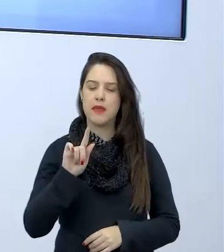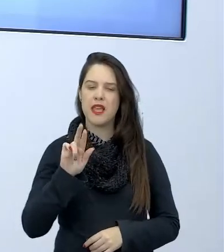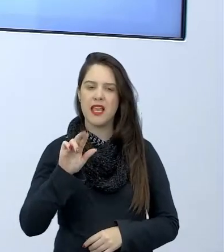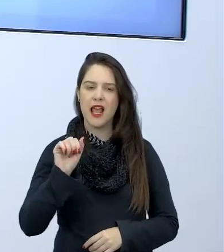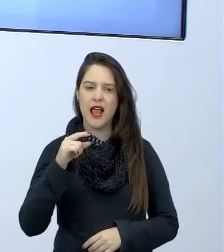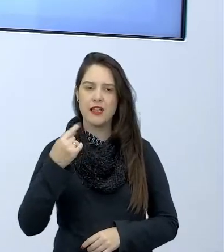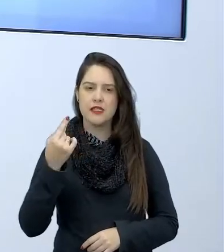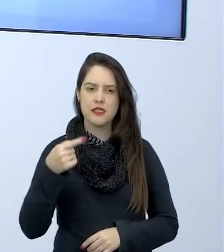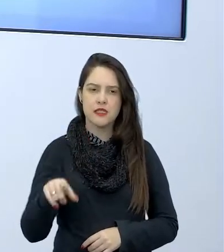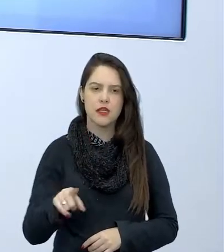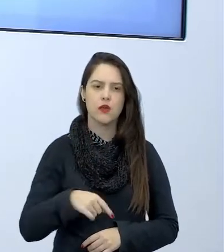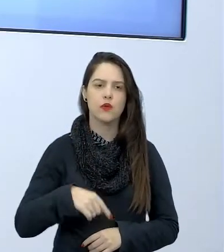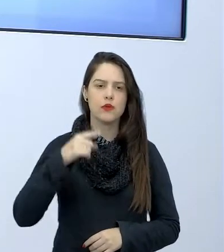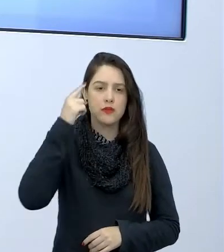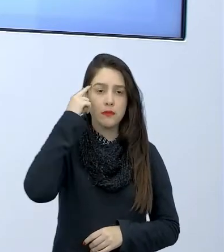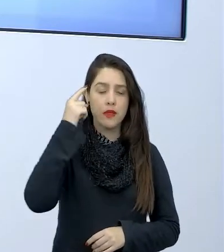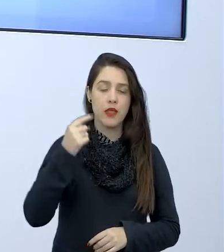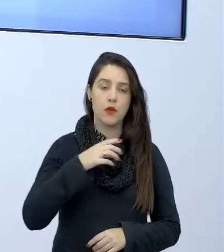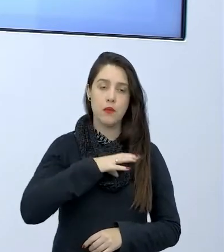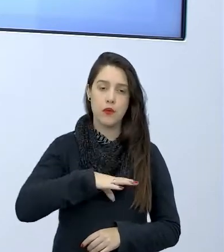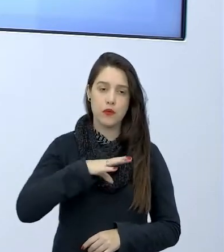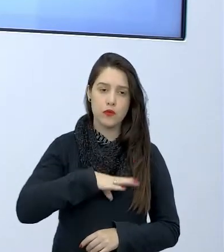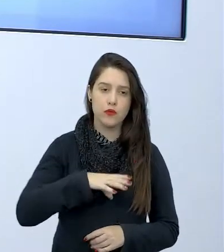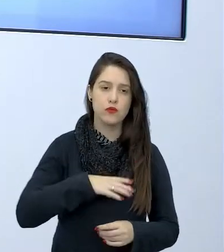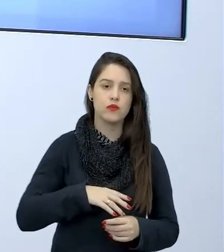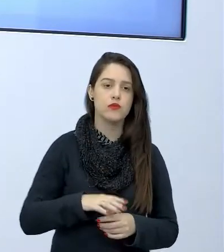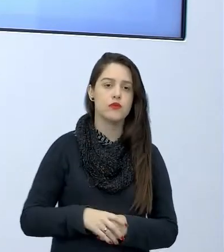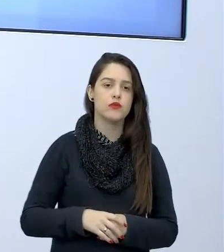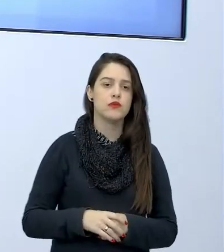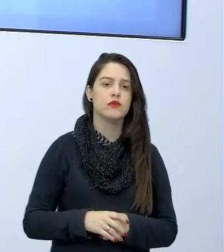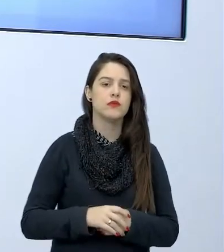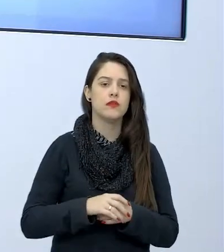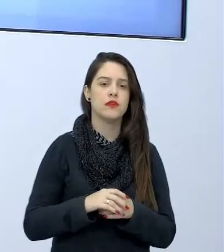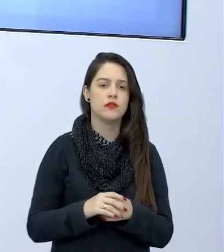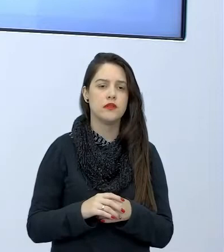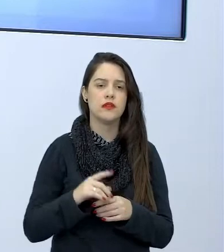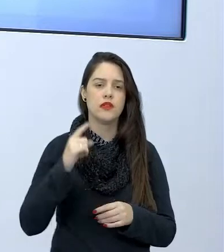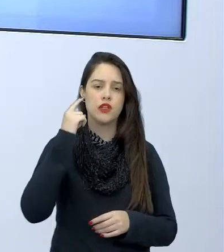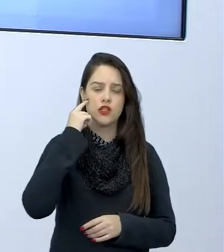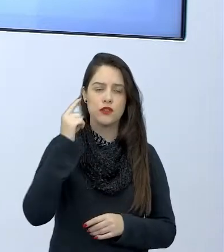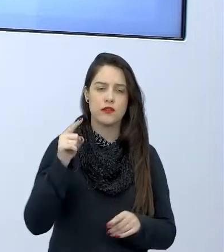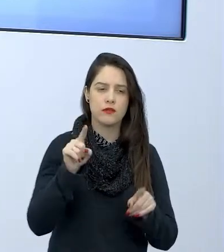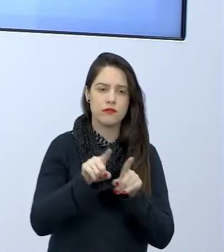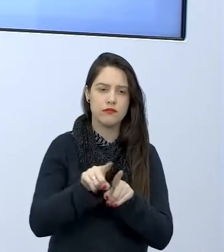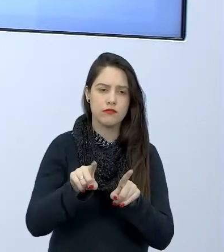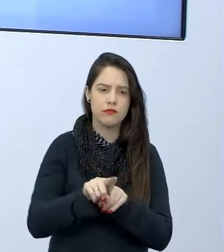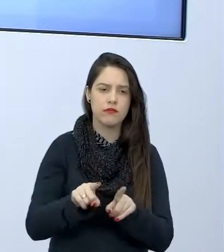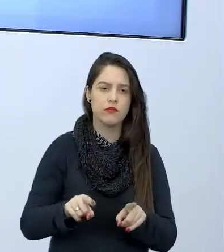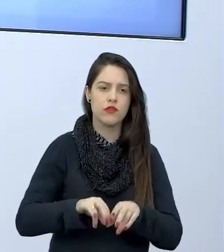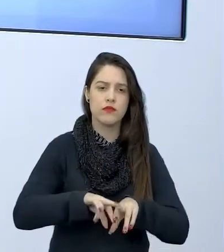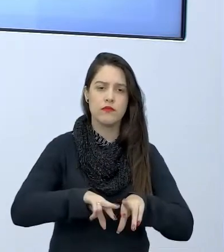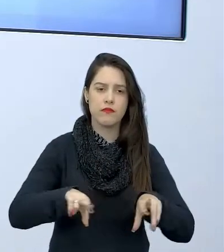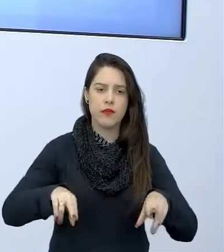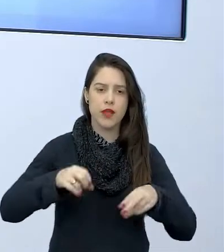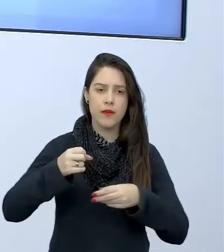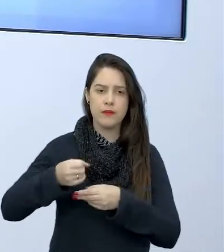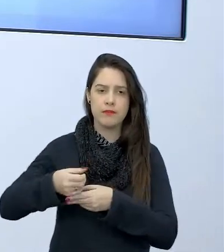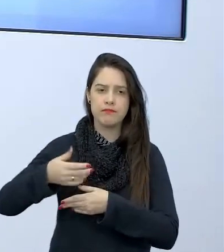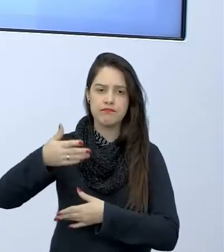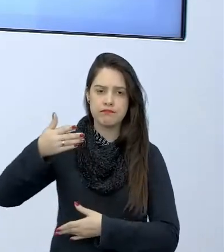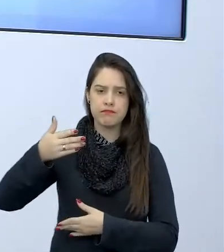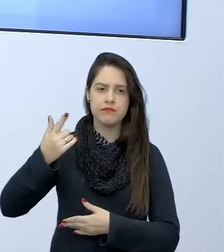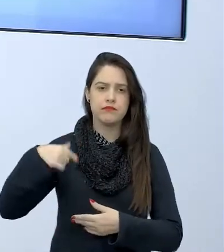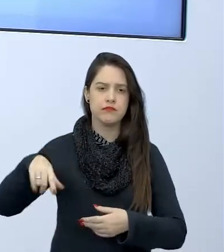aqui. Temos também portugueses, sírios e turcos, né? A gente tem ali uma quantidade absurda de povos